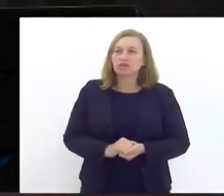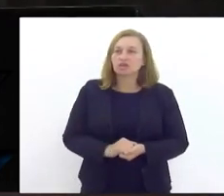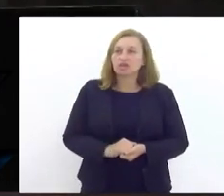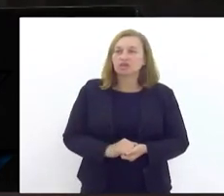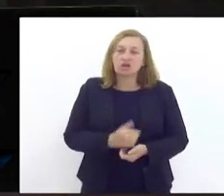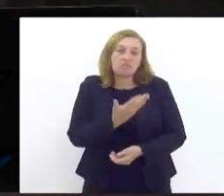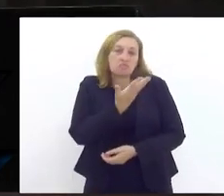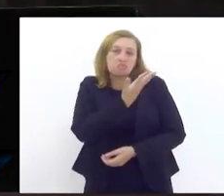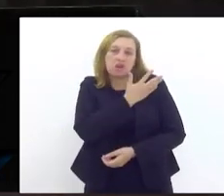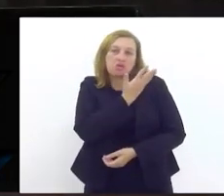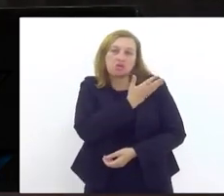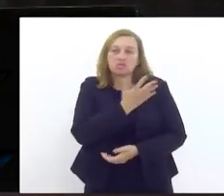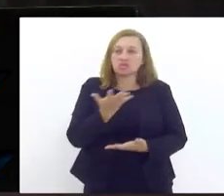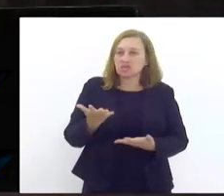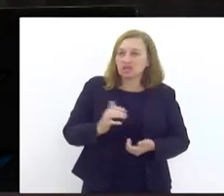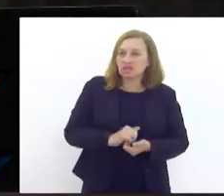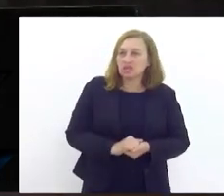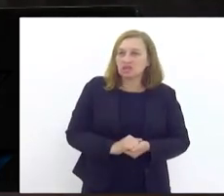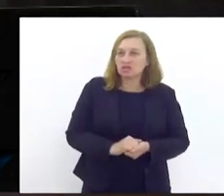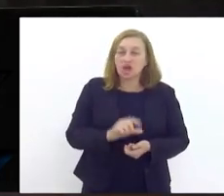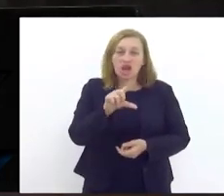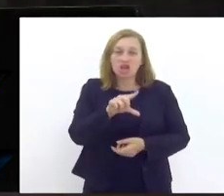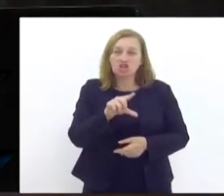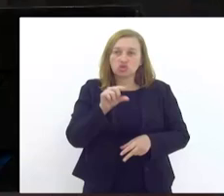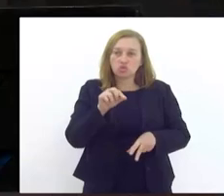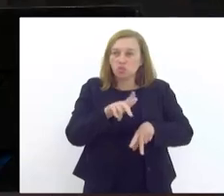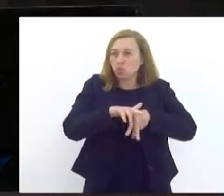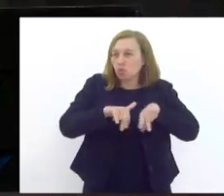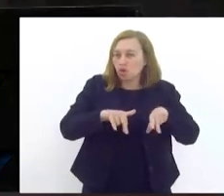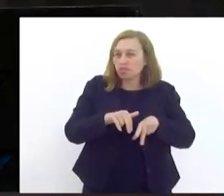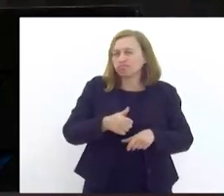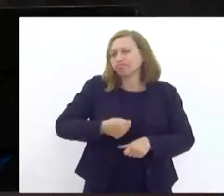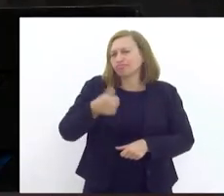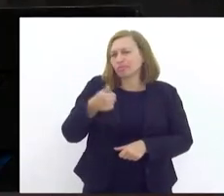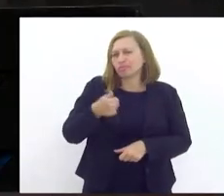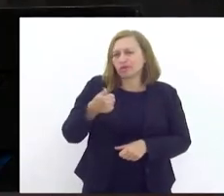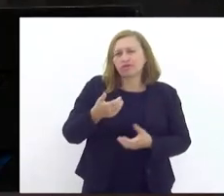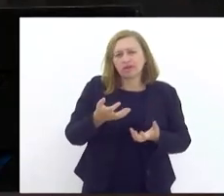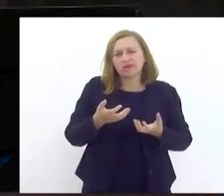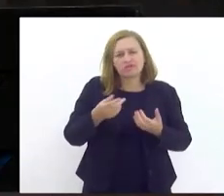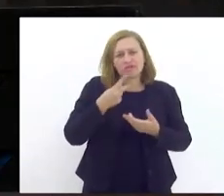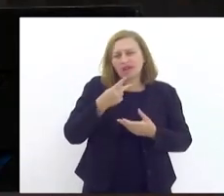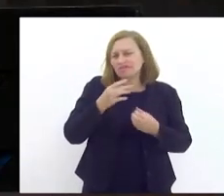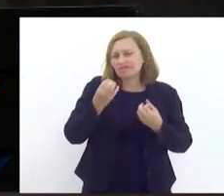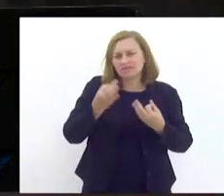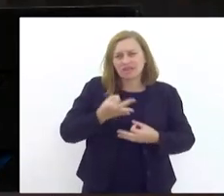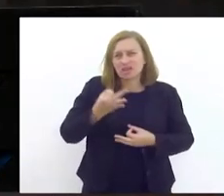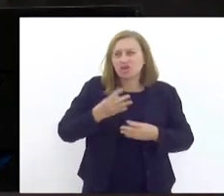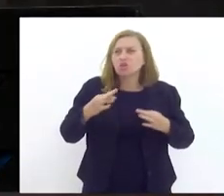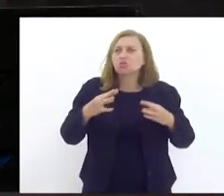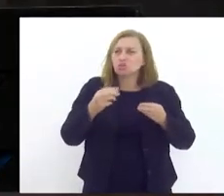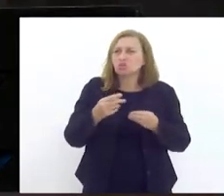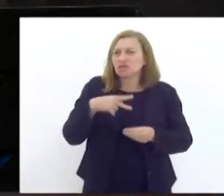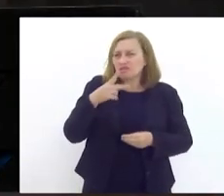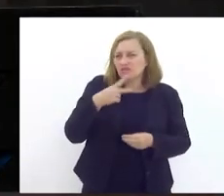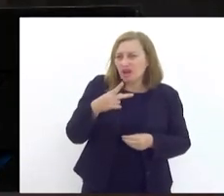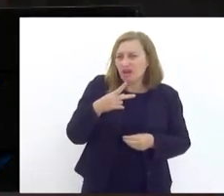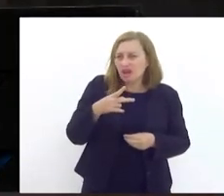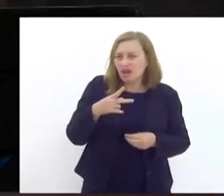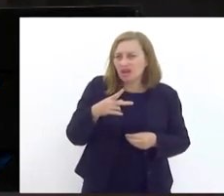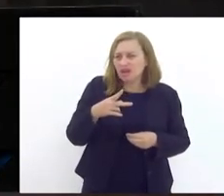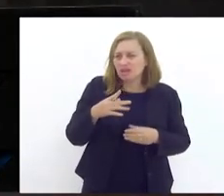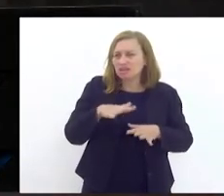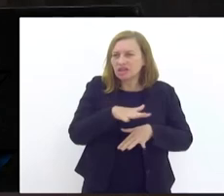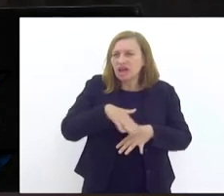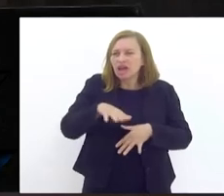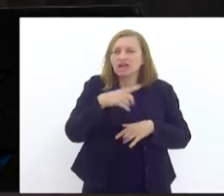preconceituosa No que diz respeito à opção sexual em primeiro lugar quero deixar claro tudo que se fala nos bastidores da